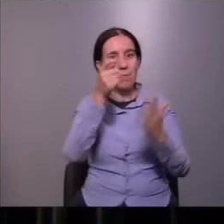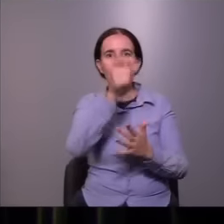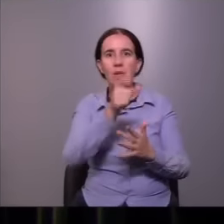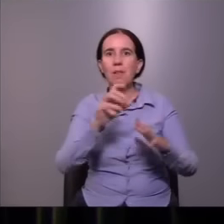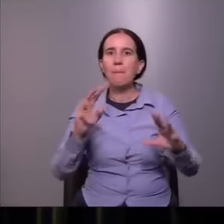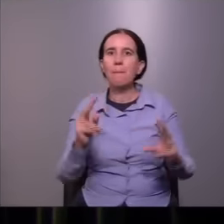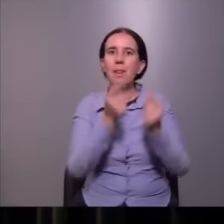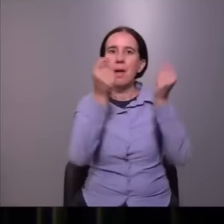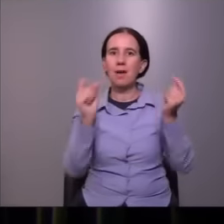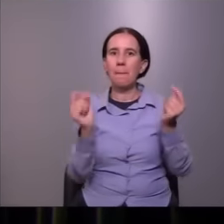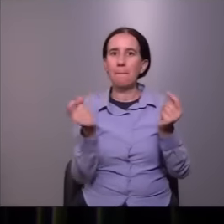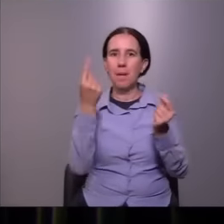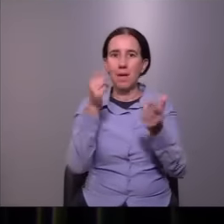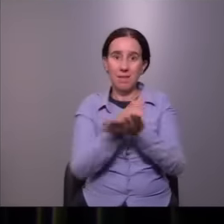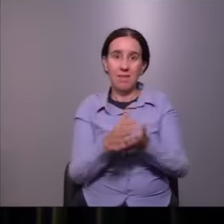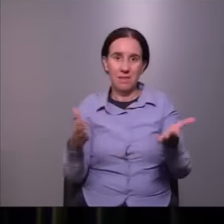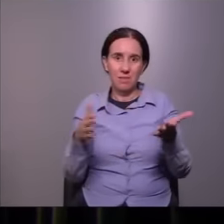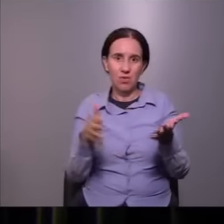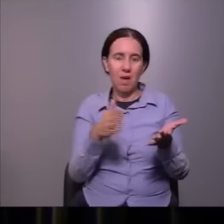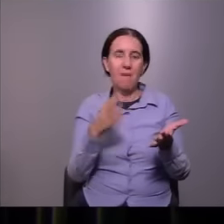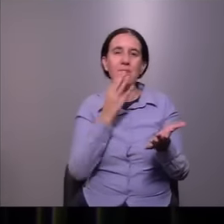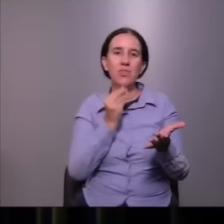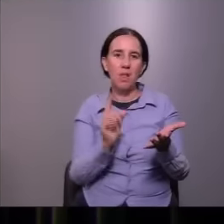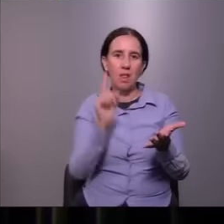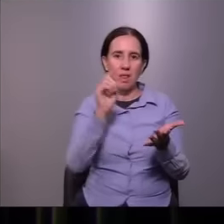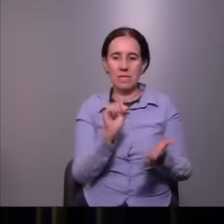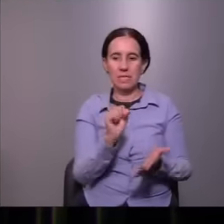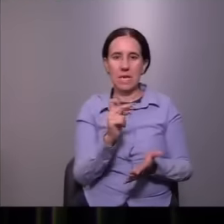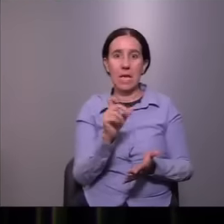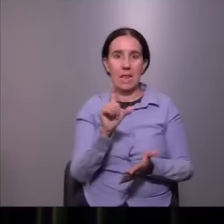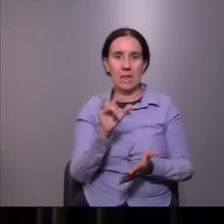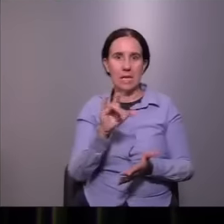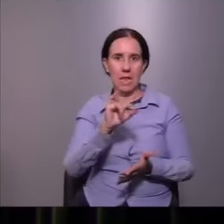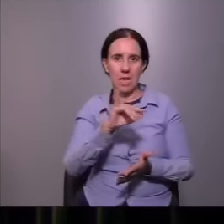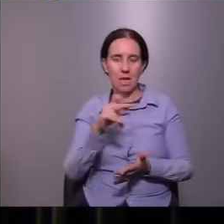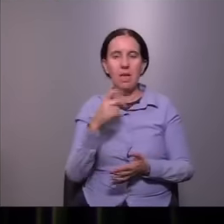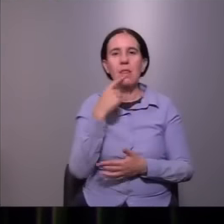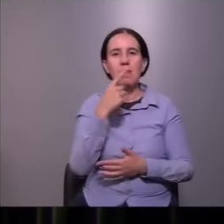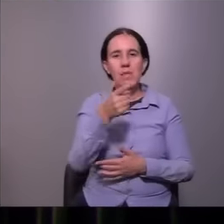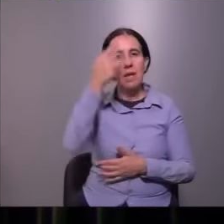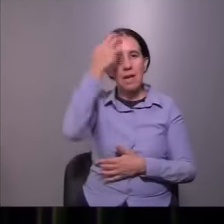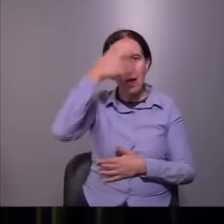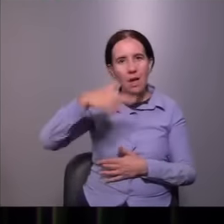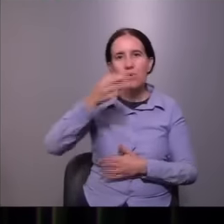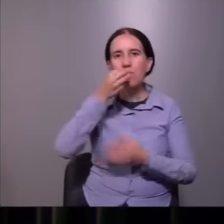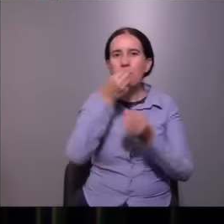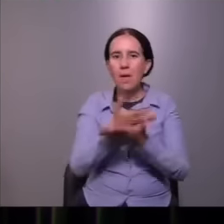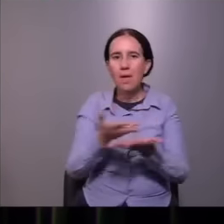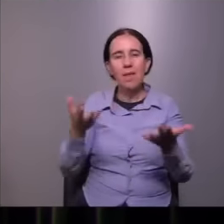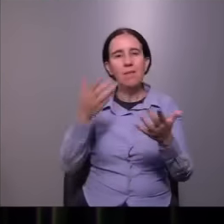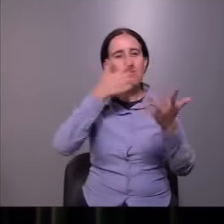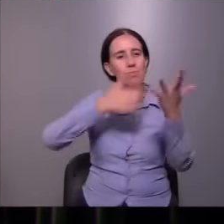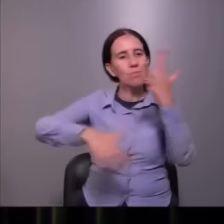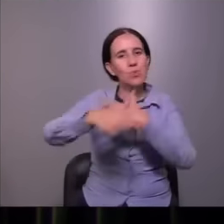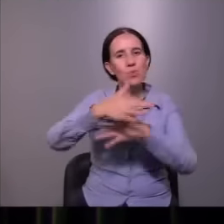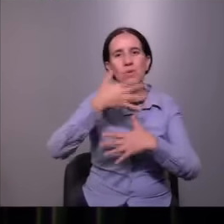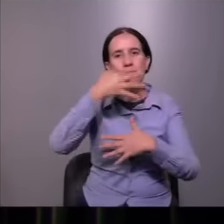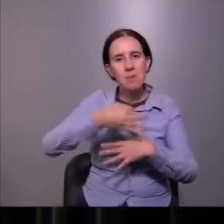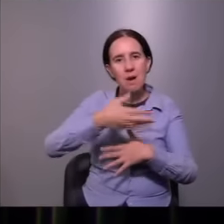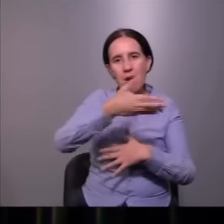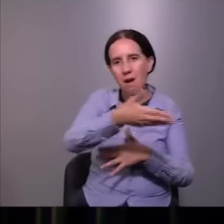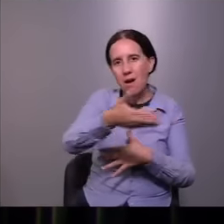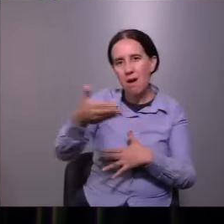mesmo tempo que proclamava a glória de Jesus manifestada no seu primeiro milagre em Caná da Galileia,